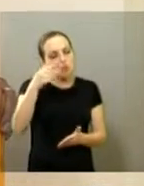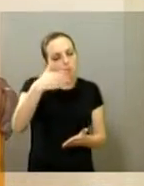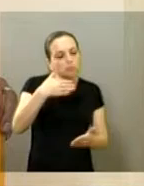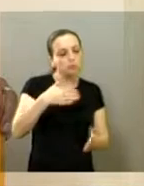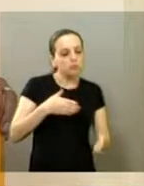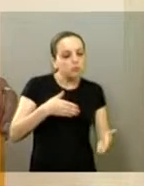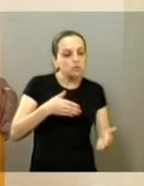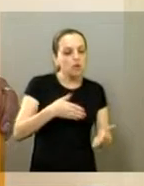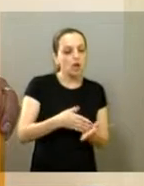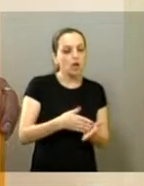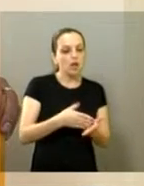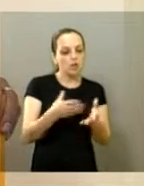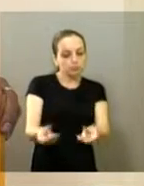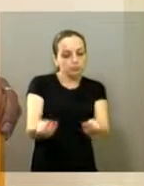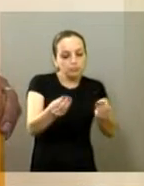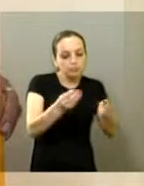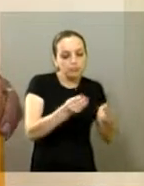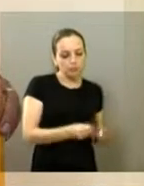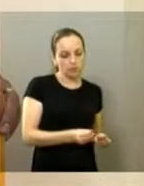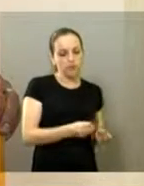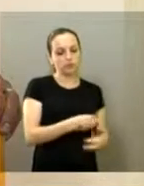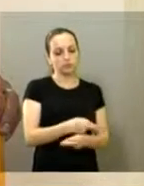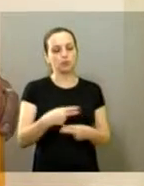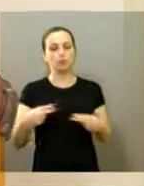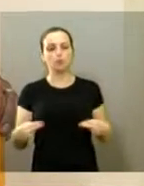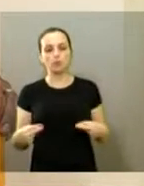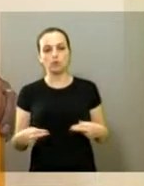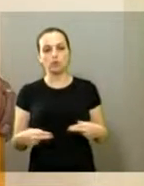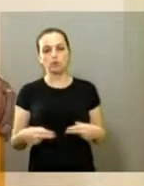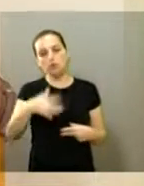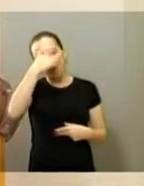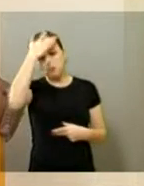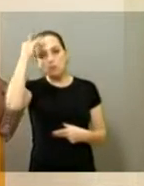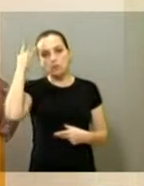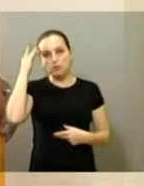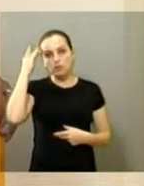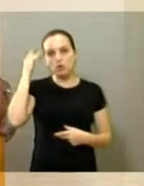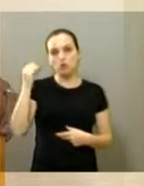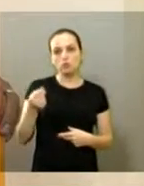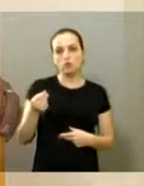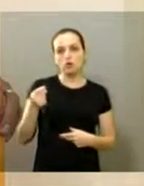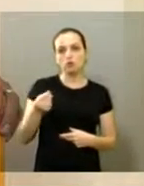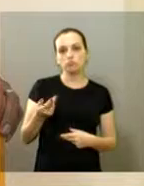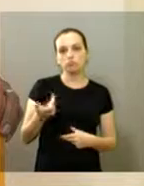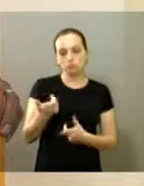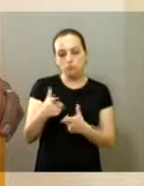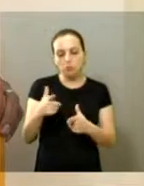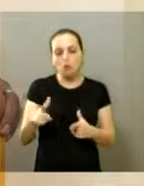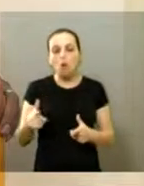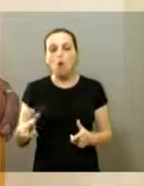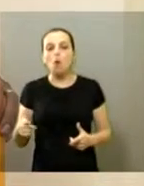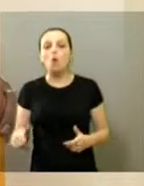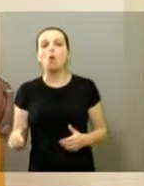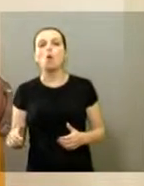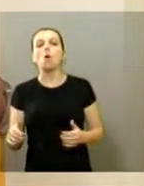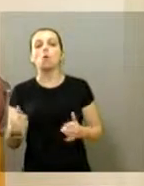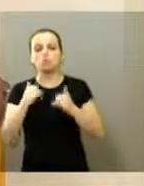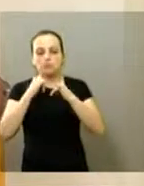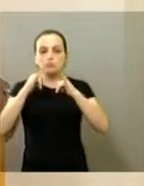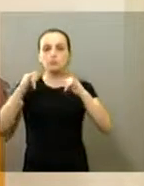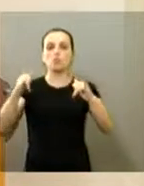Não demorei 2 minutos. Mas que essas pessoas, pastor Raimundo, como várias reportagens, Vossa Excelência já fez, eu,